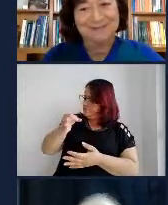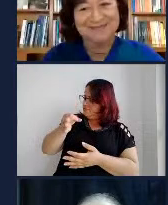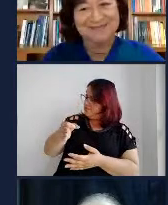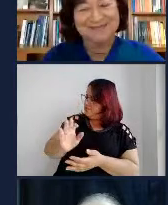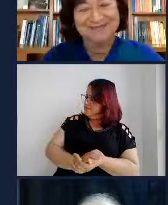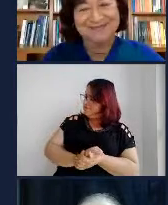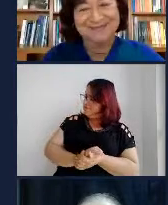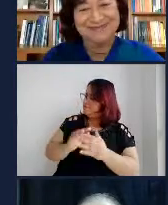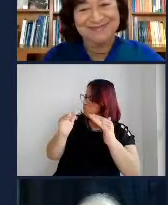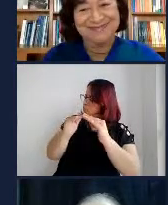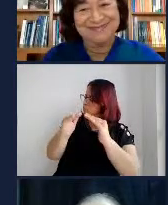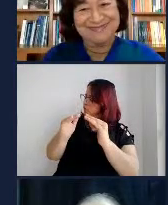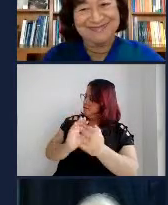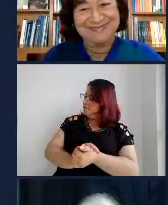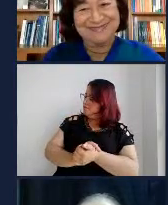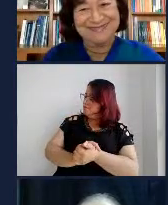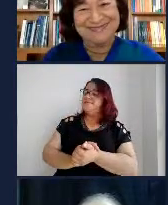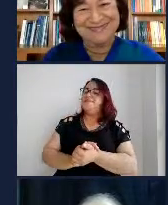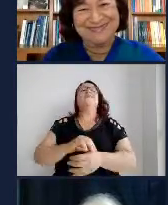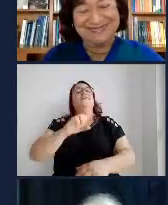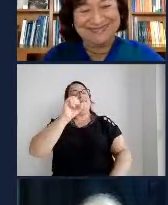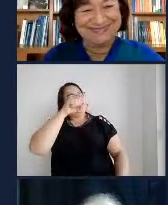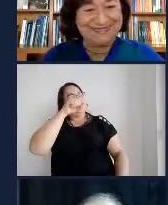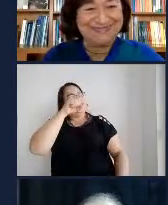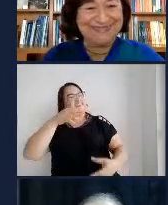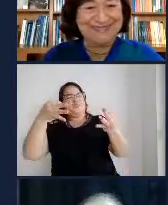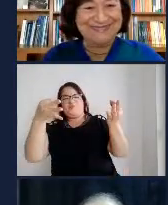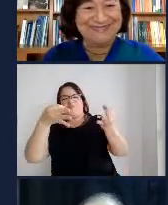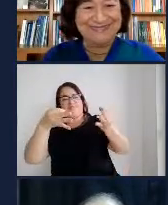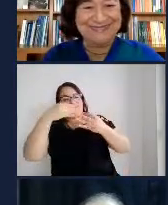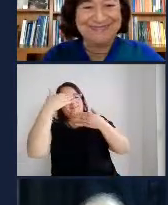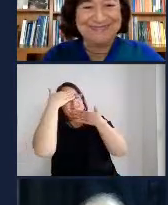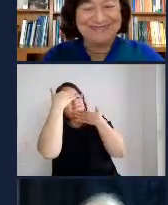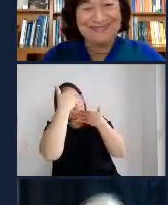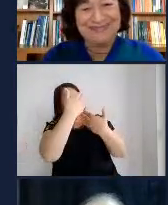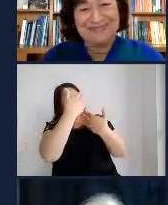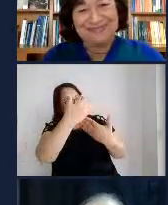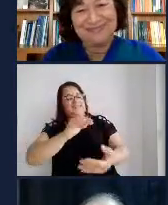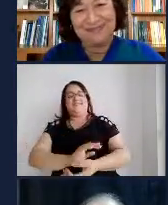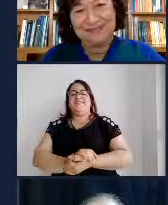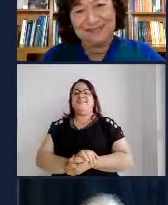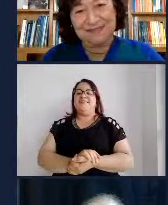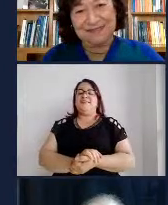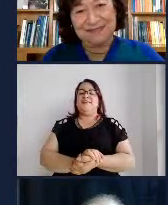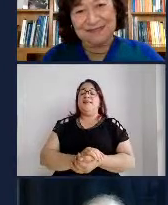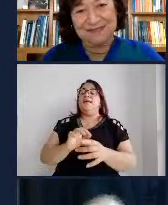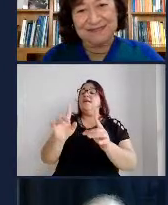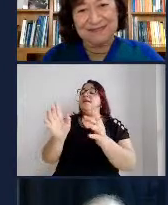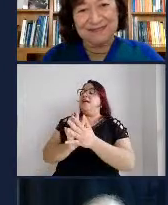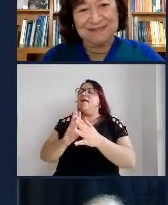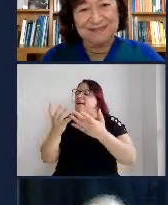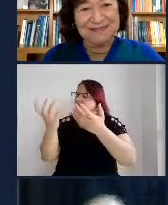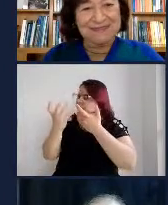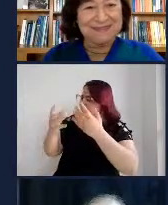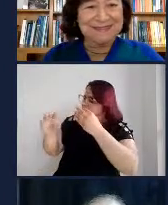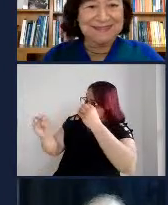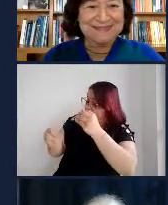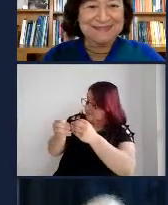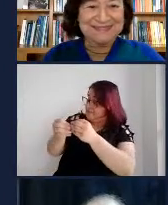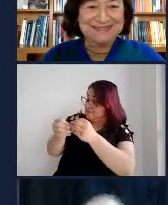Sim, professora, perfeito. Obrigado pela apresentação. Quer acrescentar algo? Não, não.